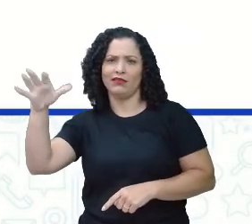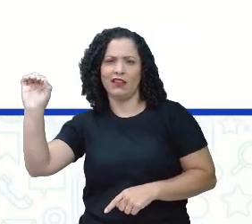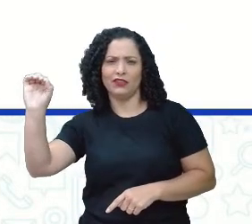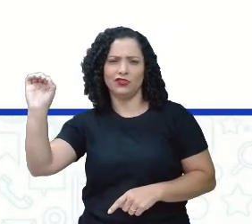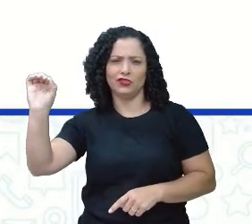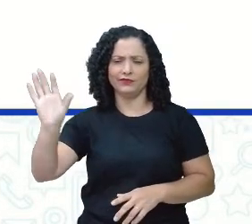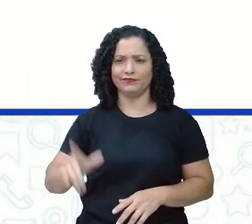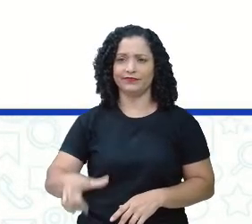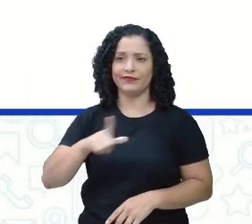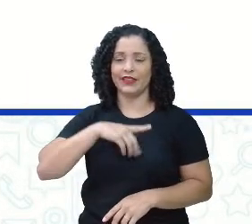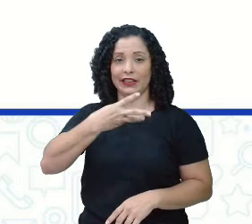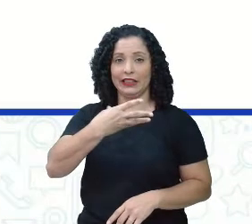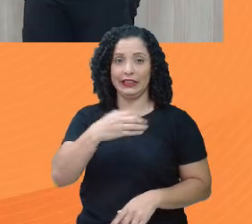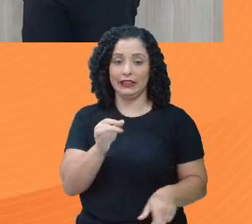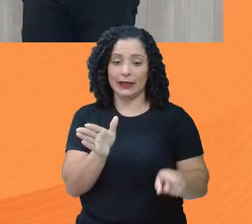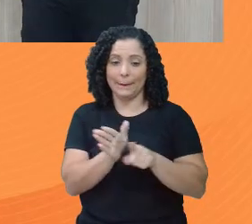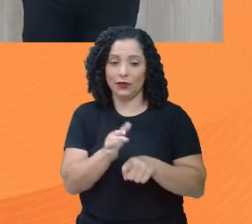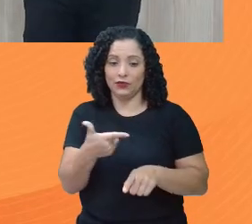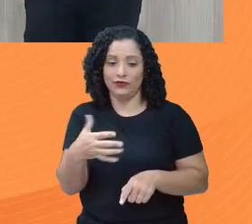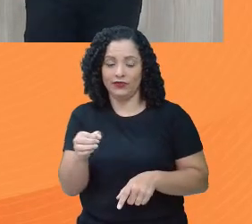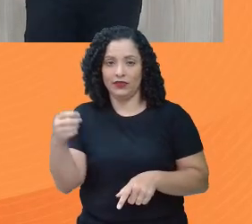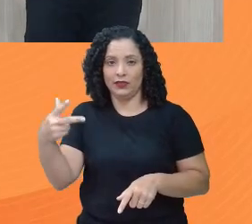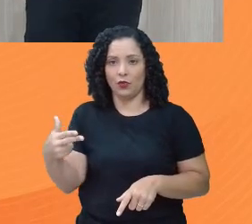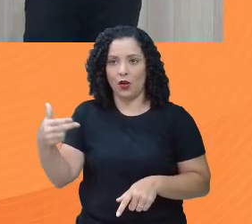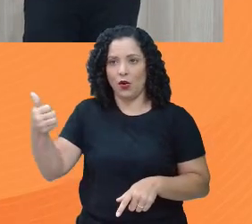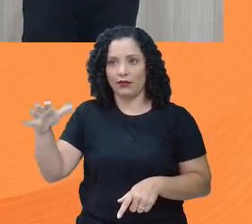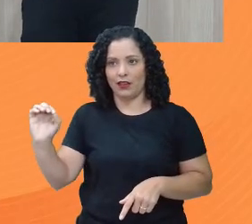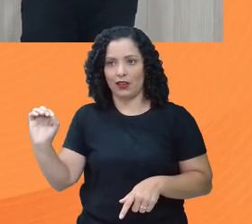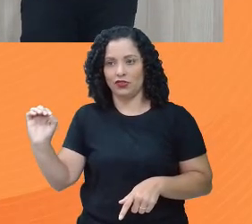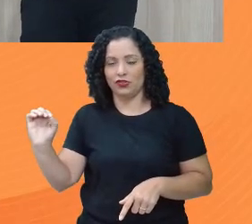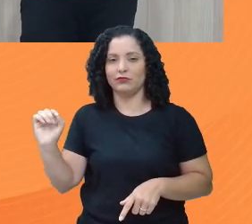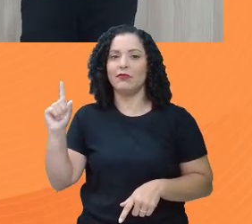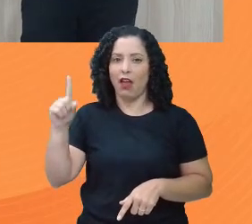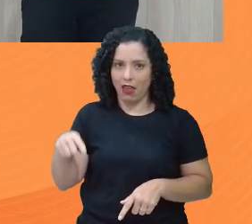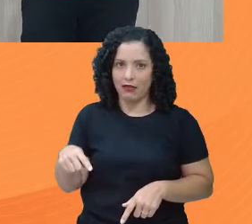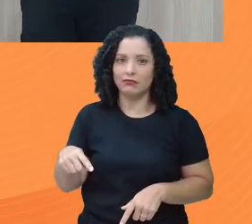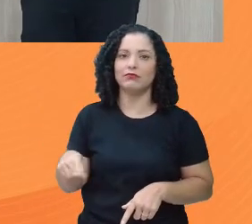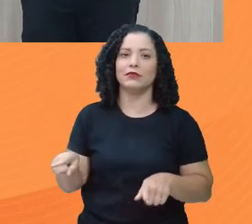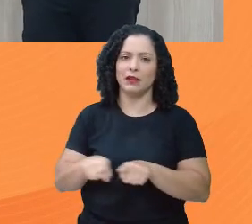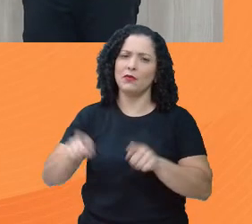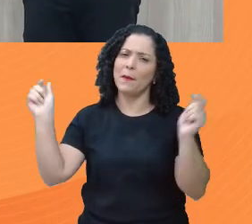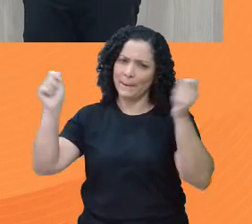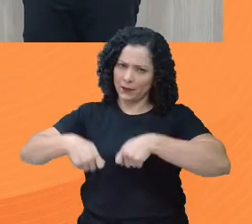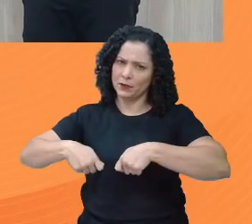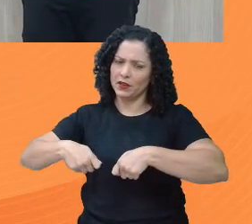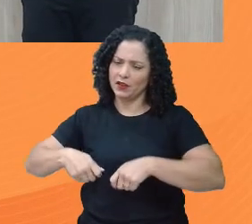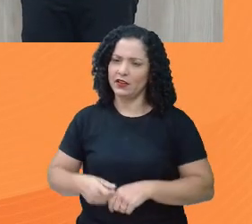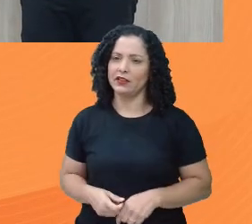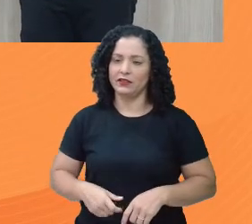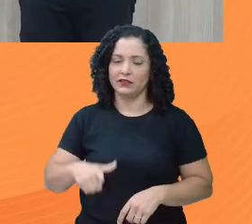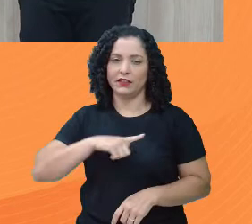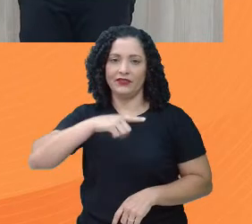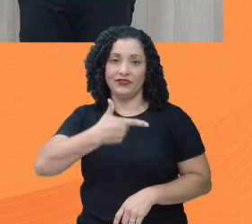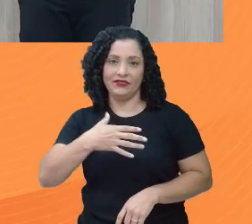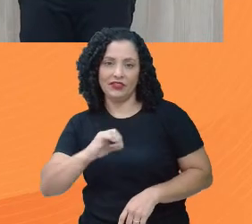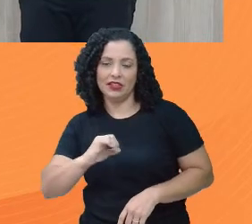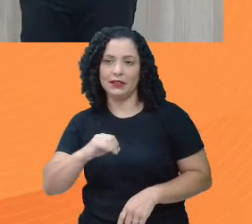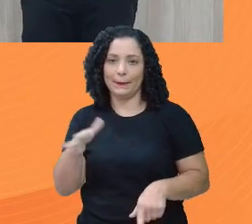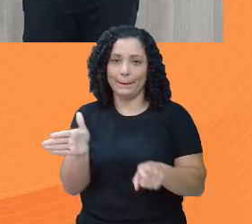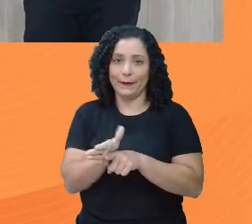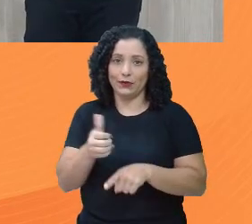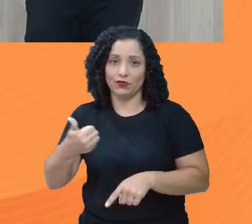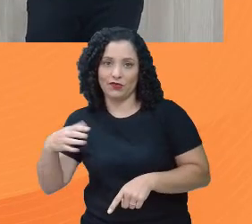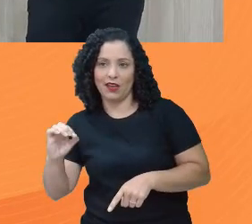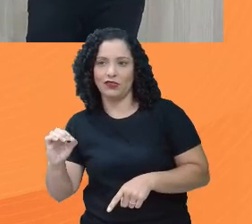ó, 30 menos 20 é igual a 10, é uma solução para essa equação. Eu tenho 20